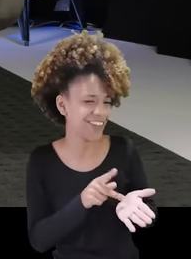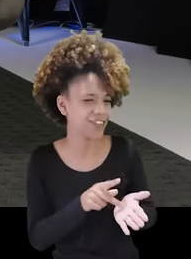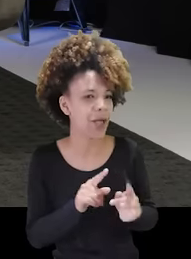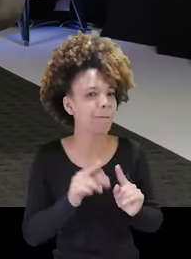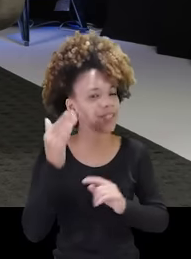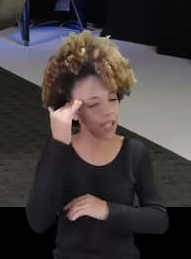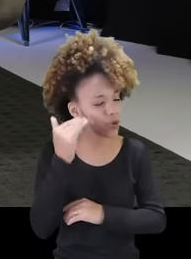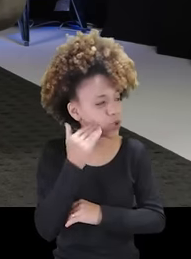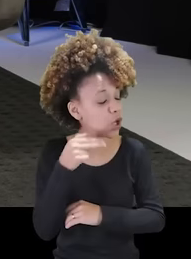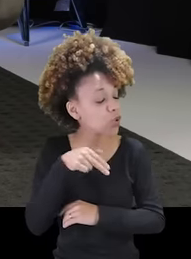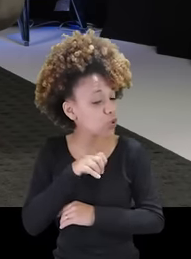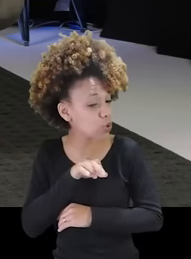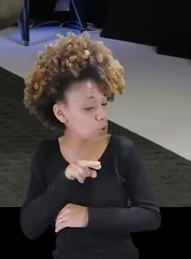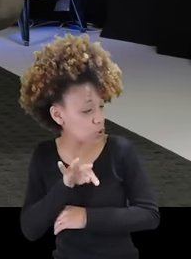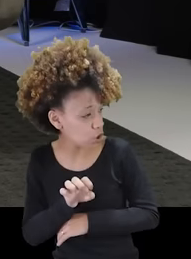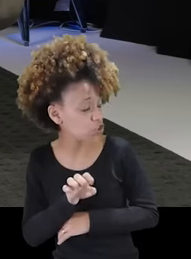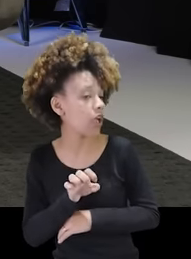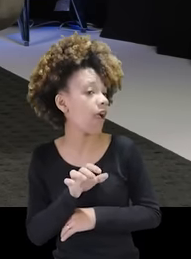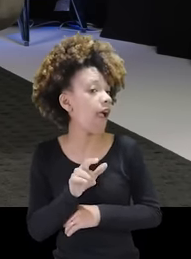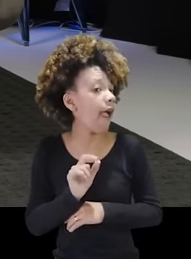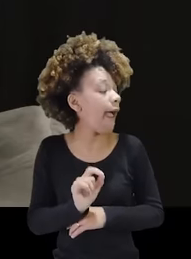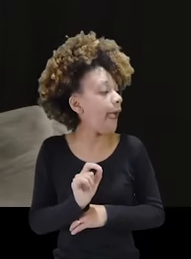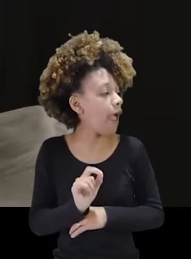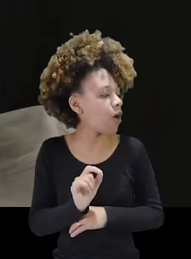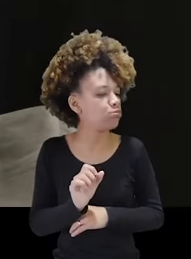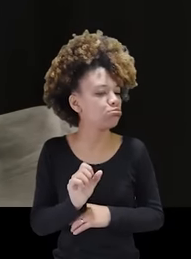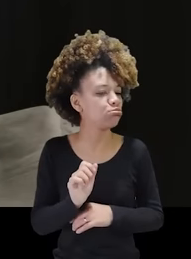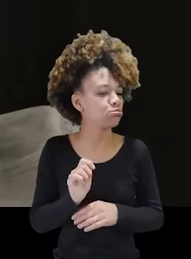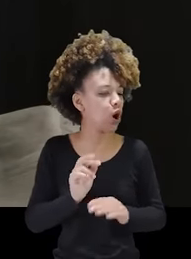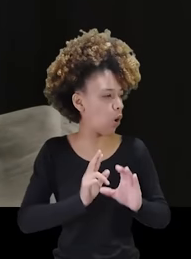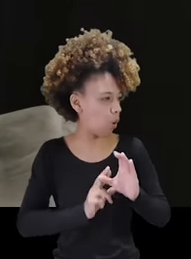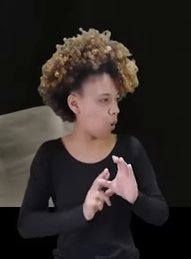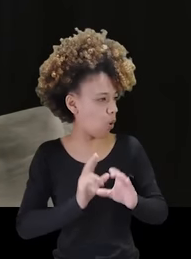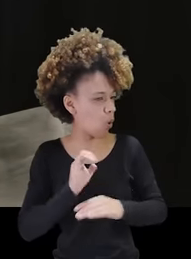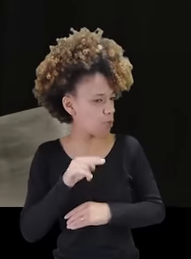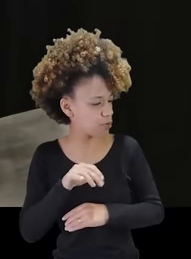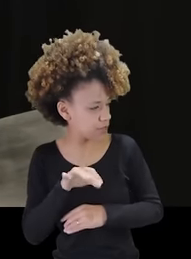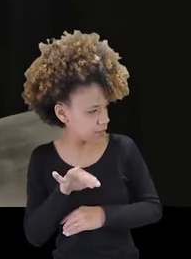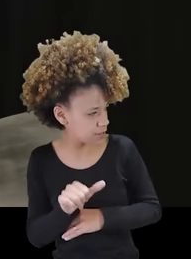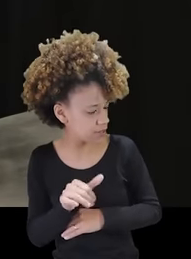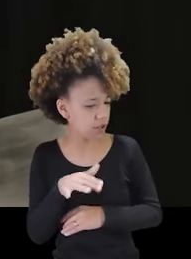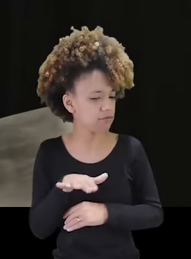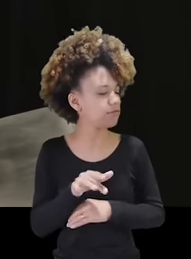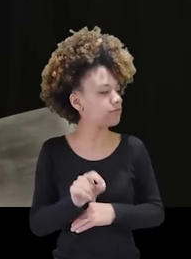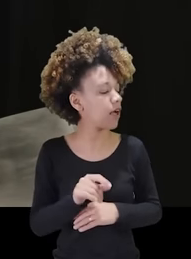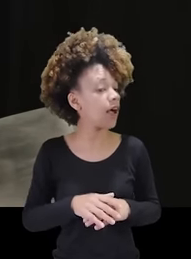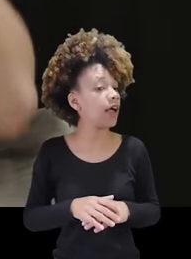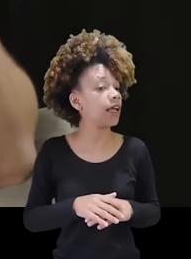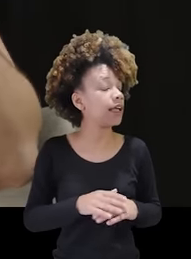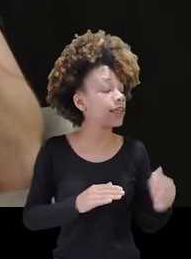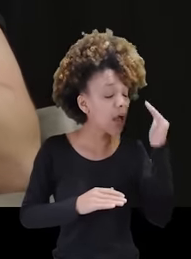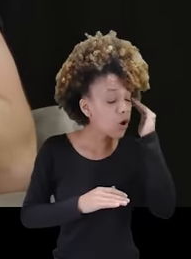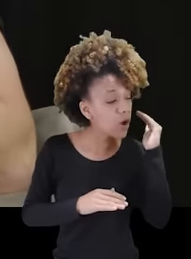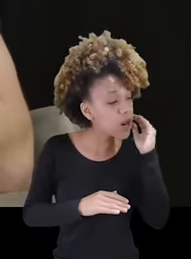porque a Coreia do Norte é totalmente um sistema digamos comunista né que tem quase que uma ilha lá no meio e